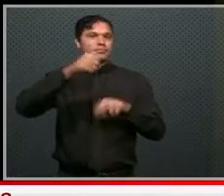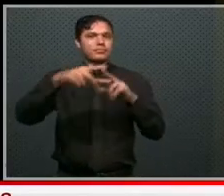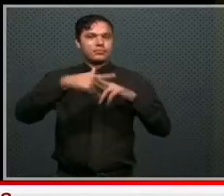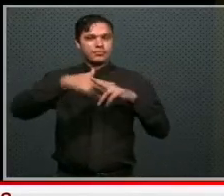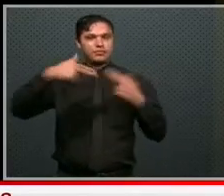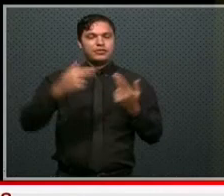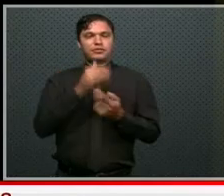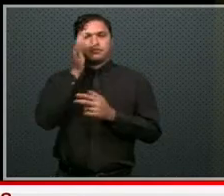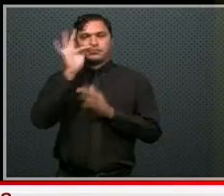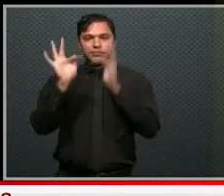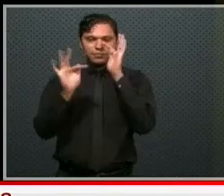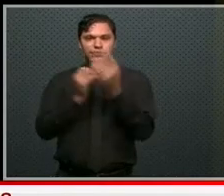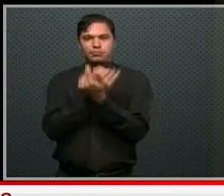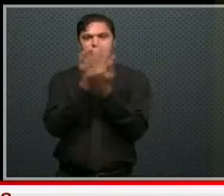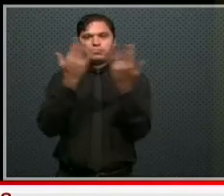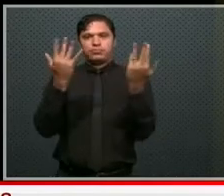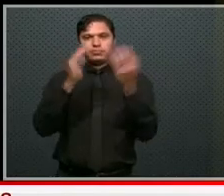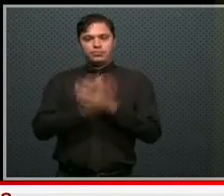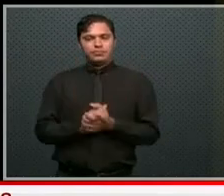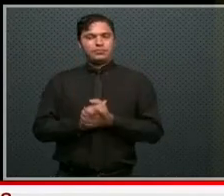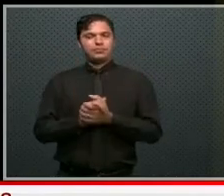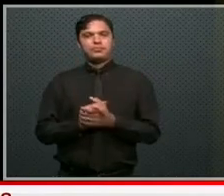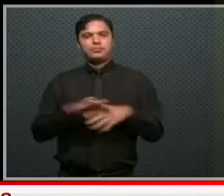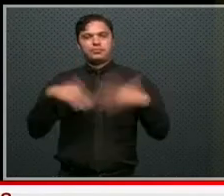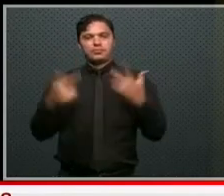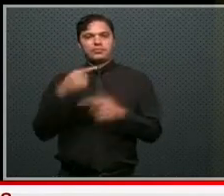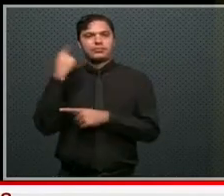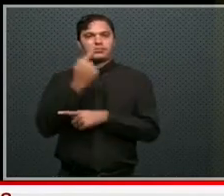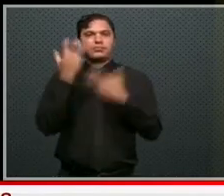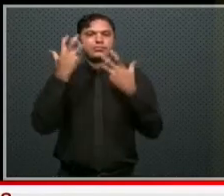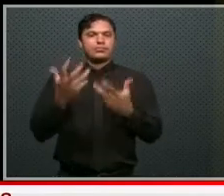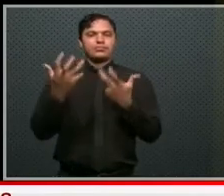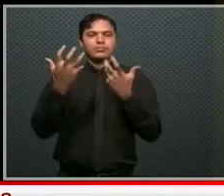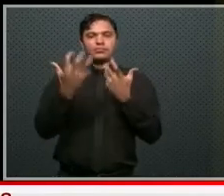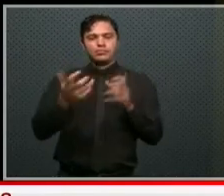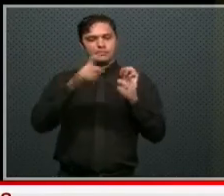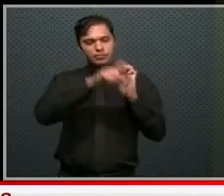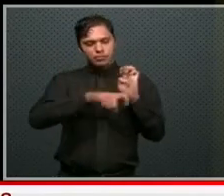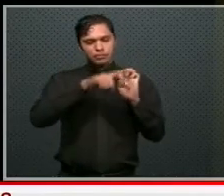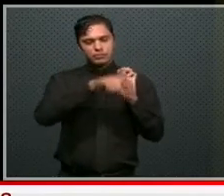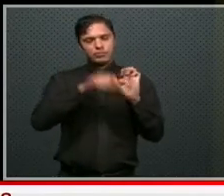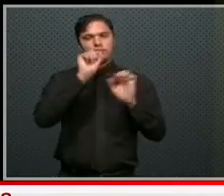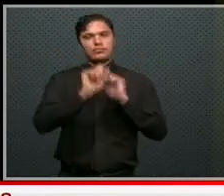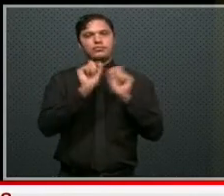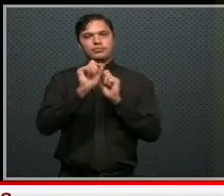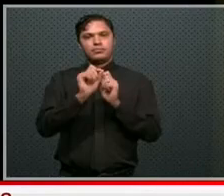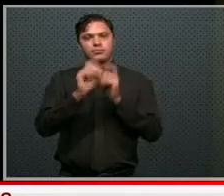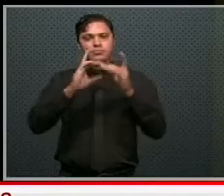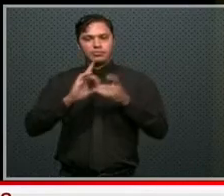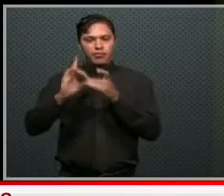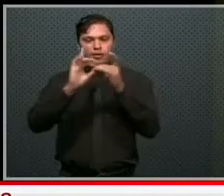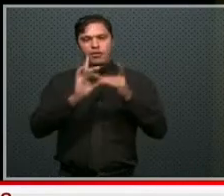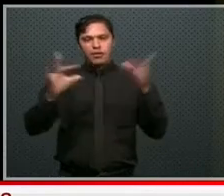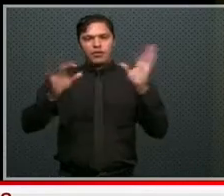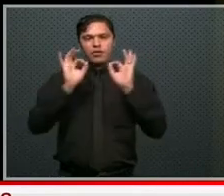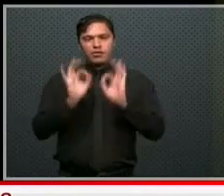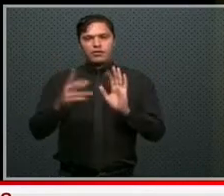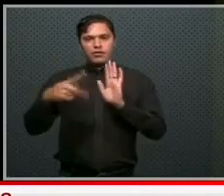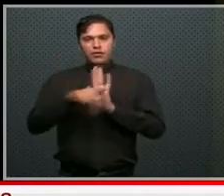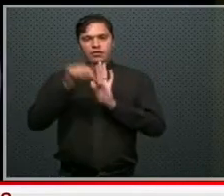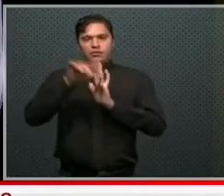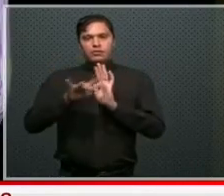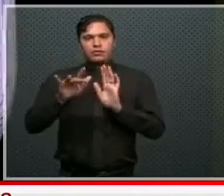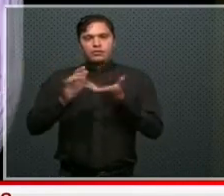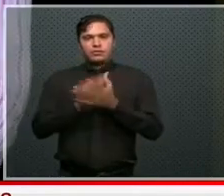melhoramento de plantas Então o que nós desejamos para Embrapa É com certeza essa democratização a Embrapa faz